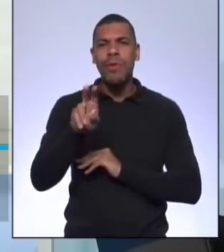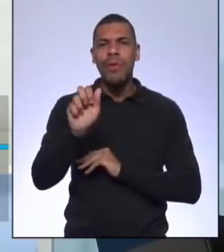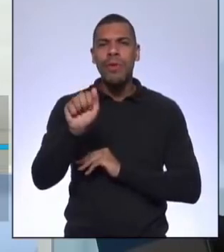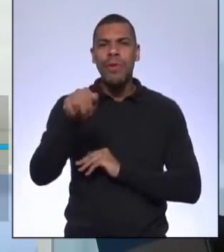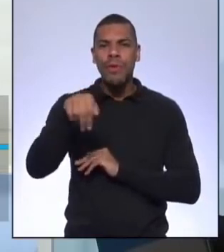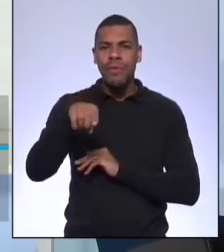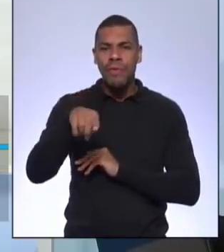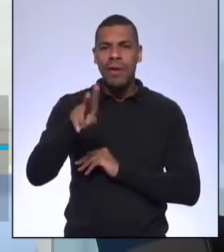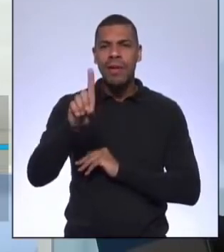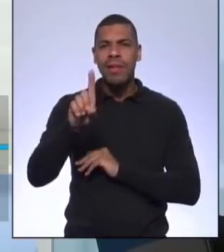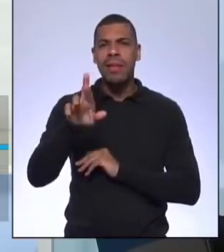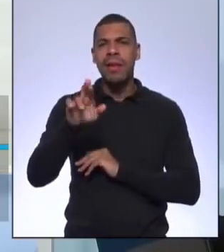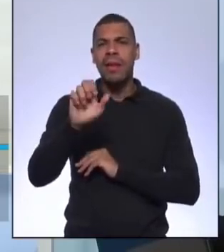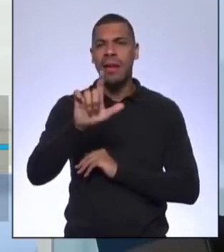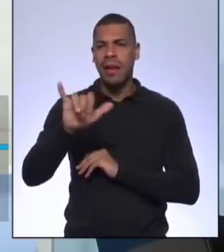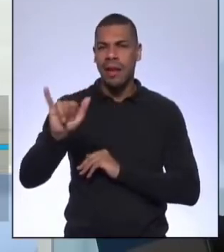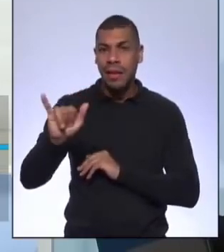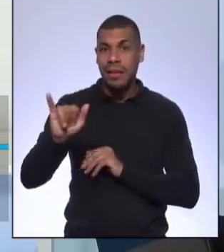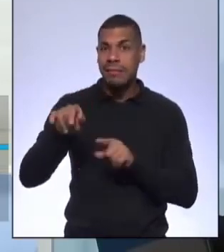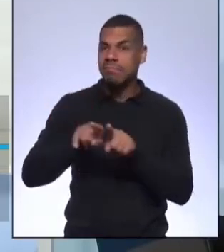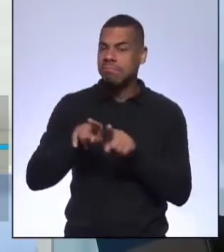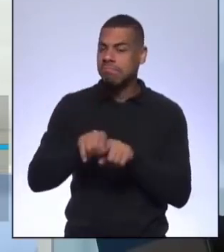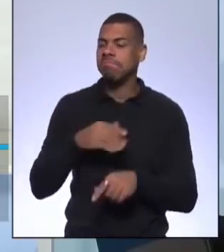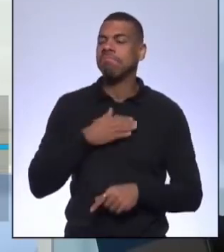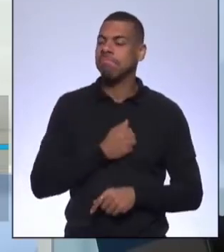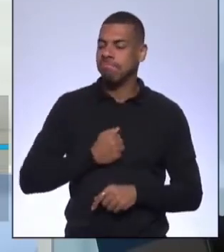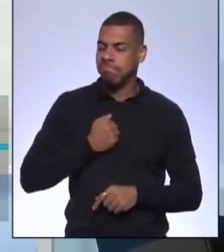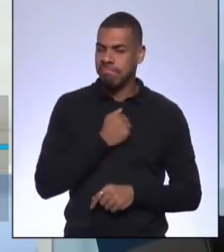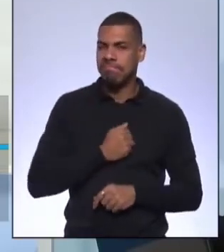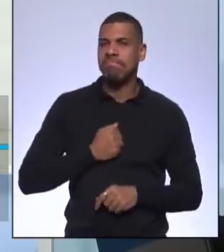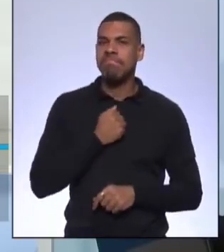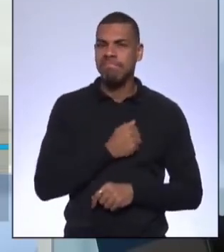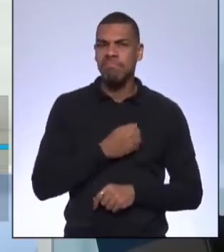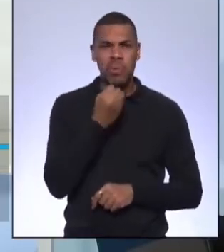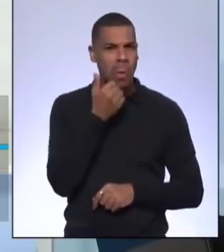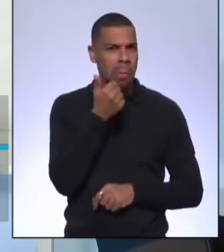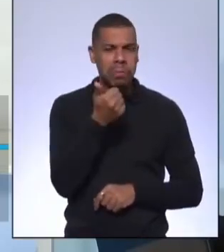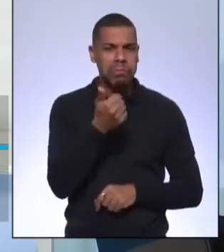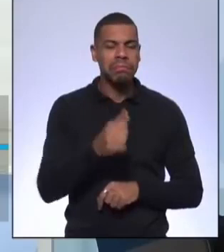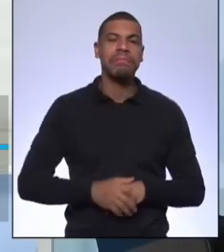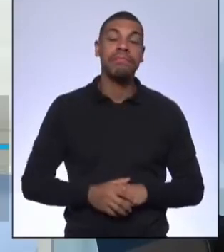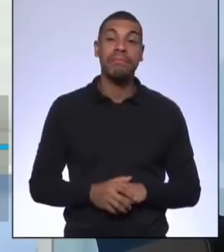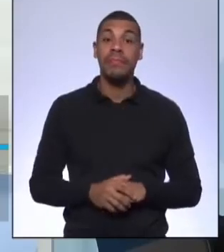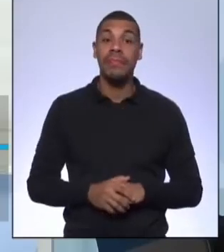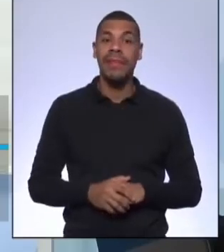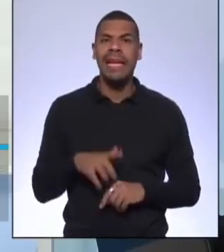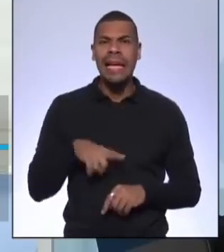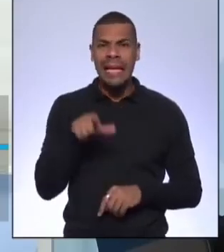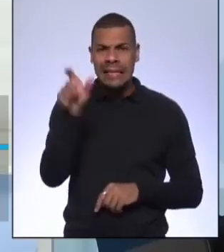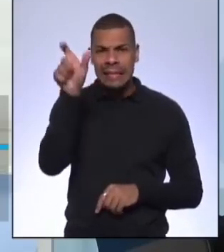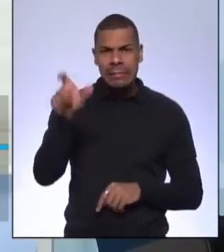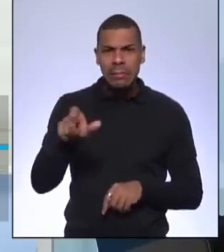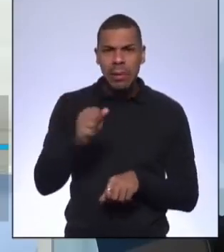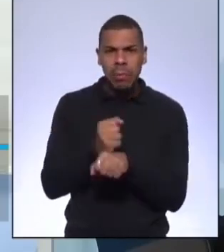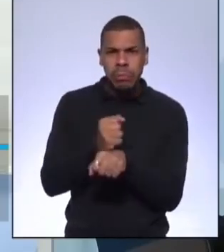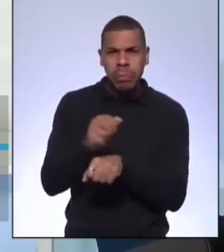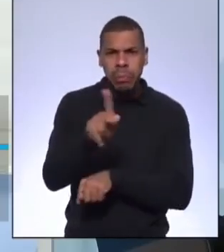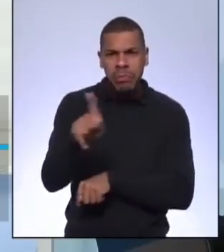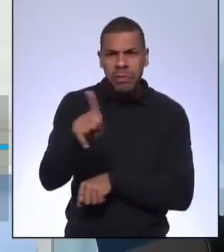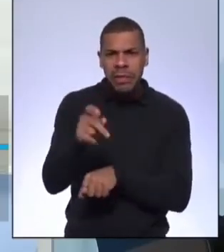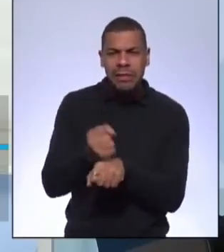meu, muita saudade. Ah, você era um mestre, é um mestre. Porque ele fazia porque realmente a